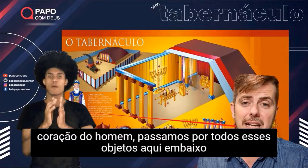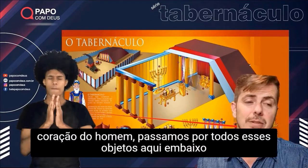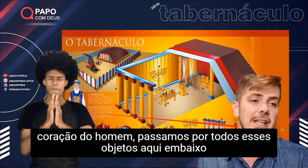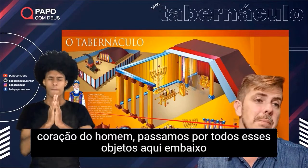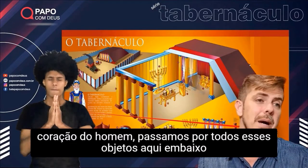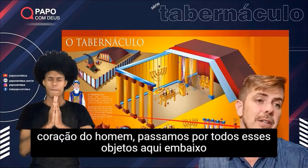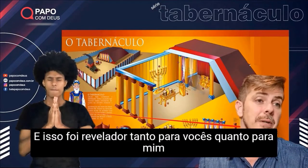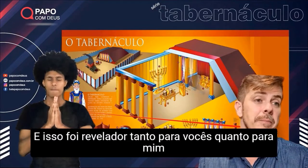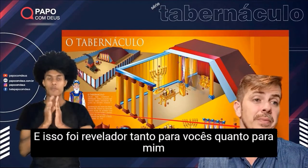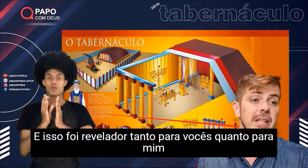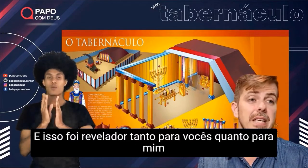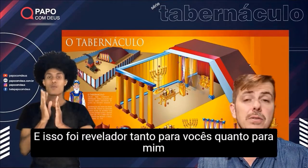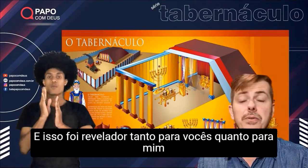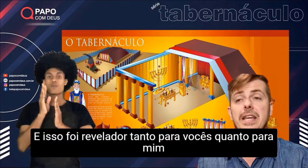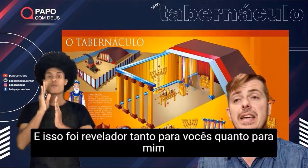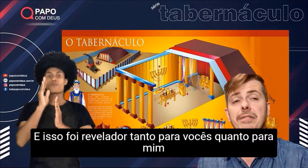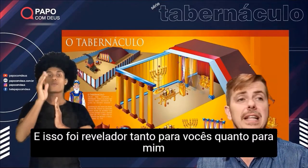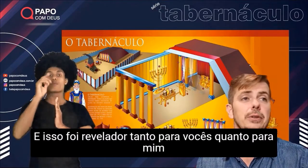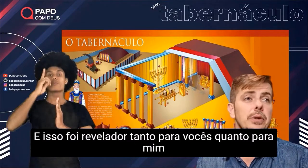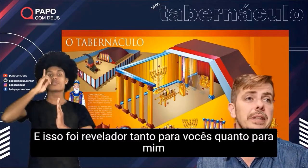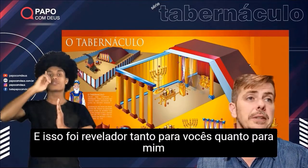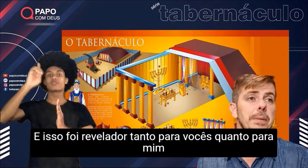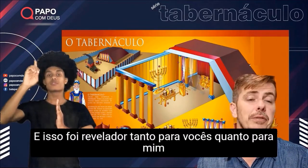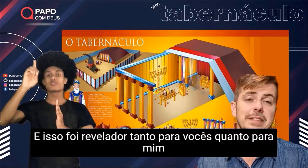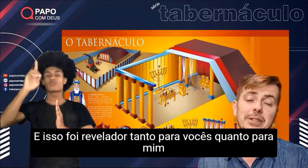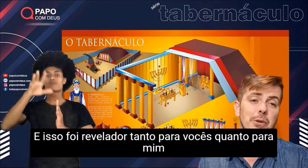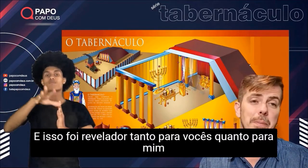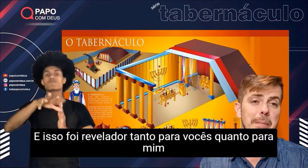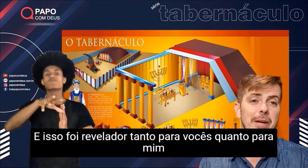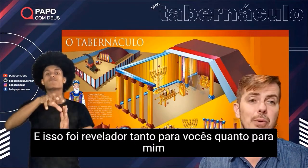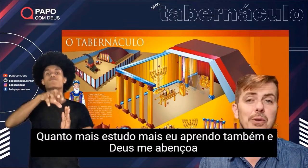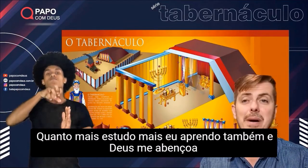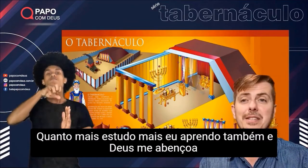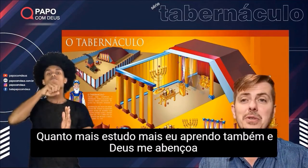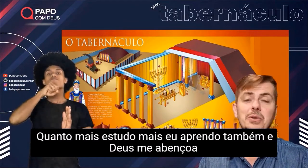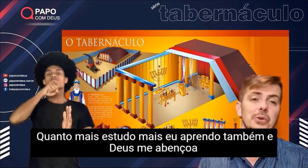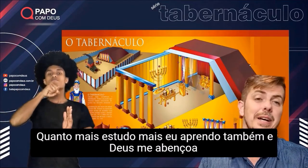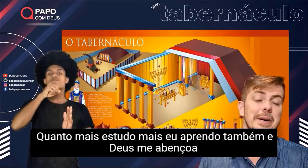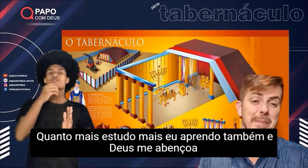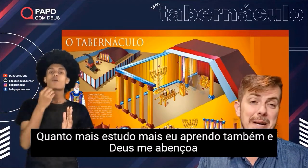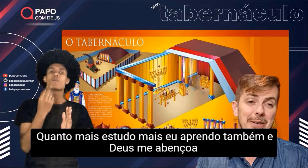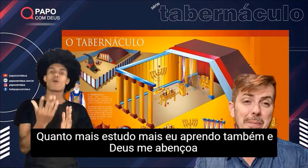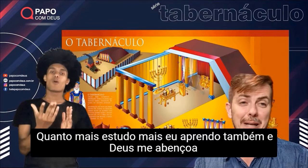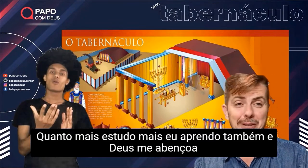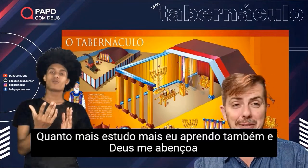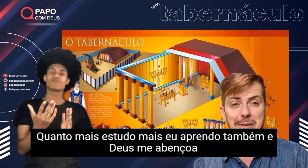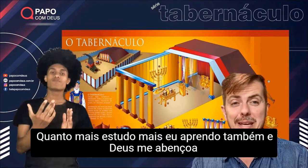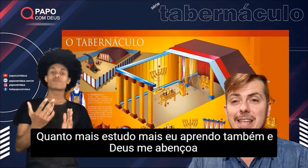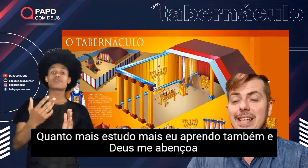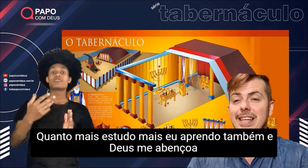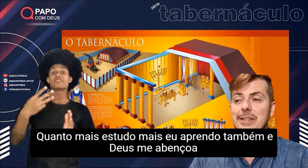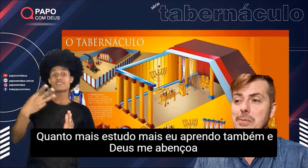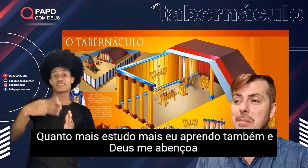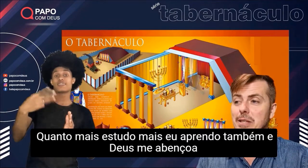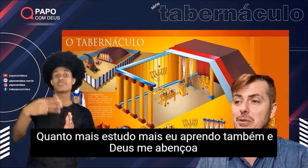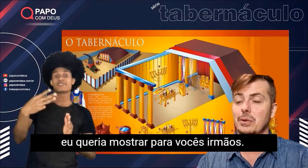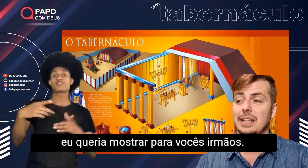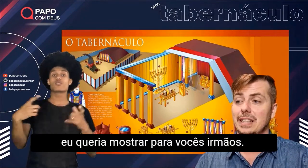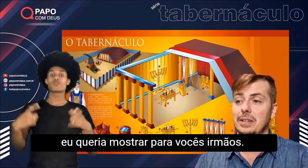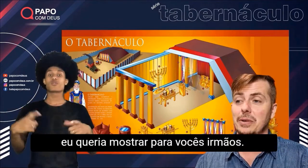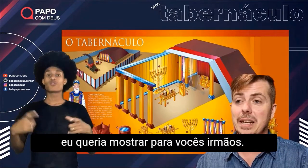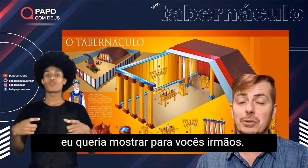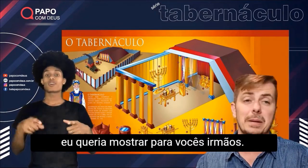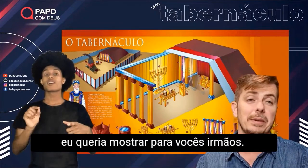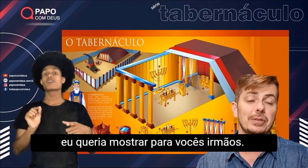esses objetos aqui embaixo. E isso foi revelador tanto para vocês quanto para mim. Quanto mais eu estudo, mais eu aprendo também. E Deus me